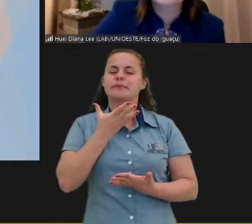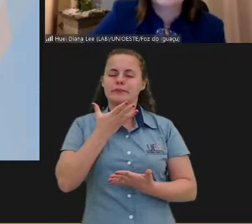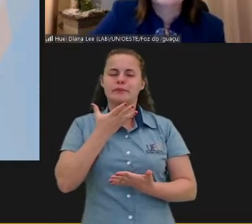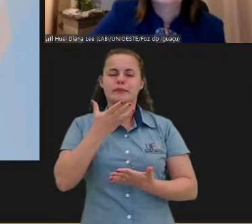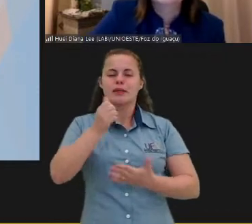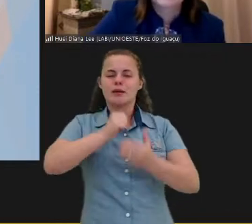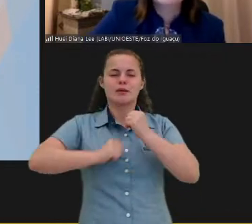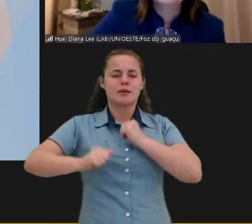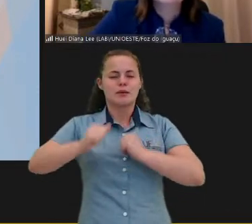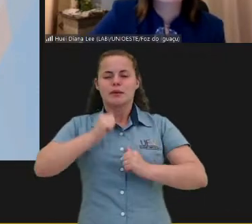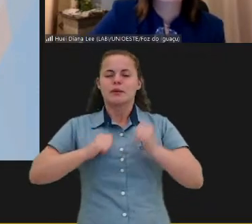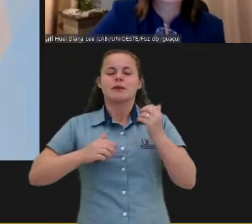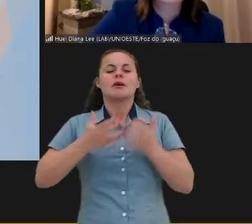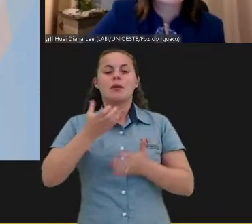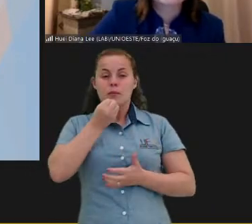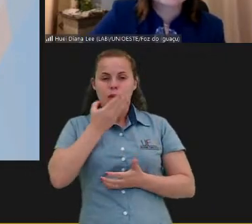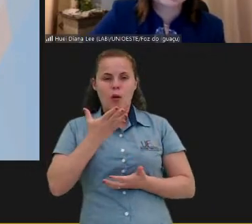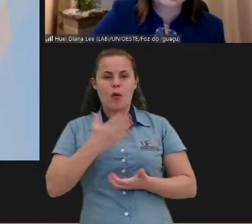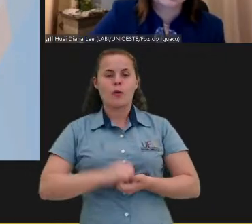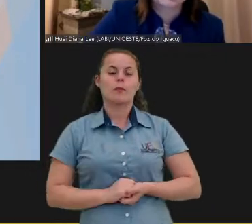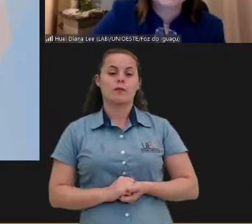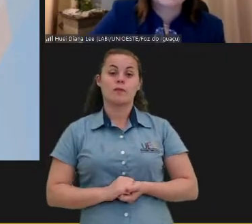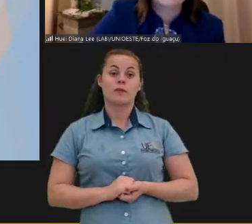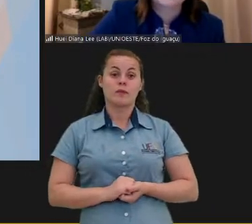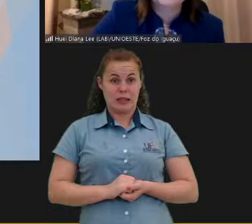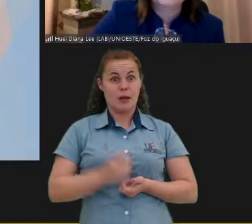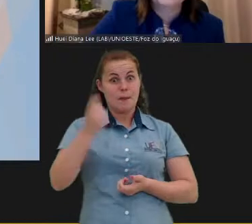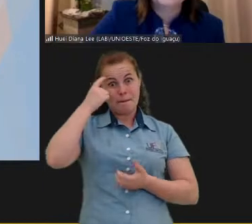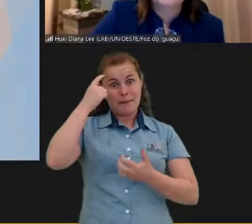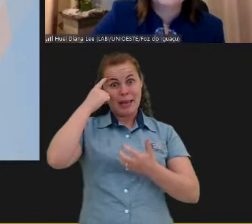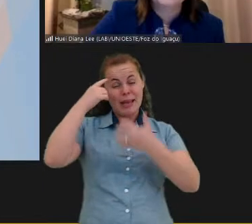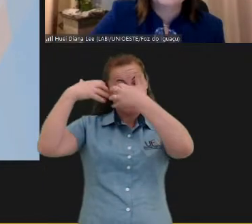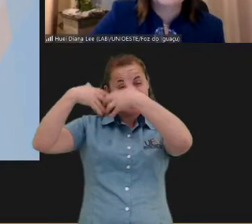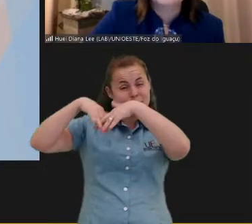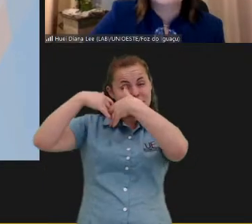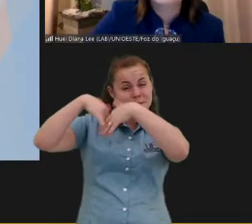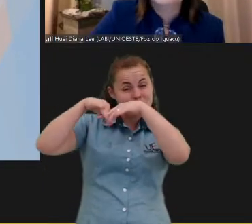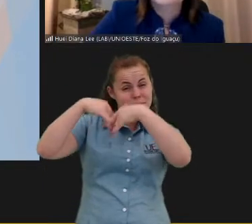prover. Mais uma foto para a gente pensar junto aqui.